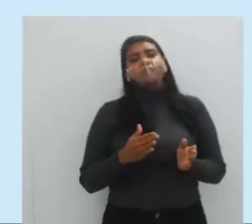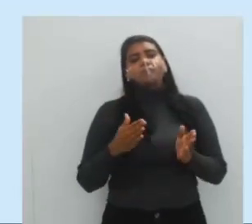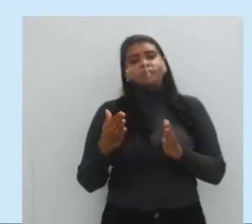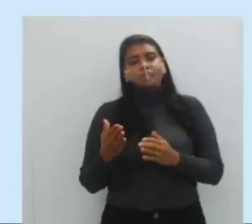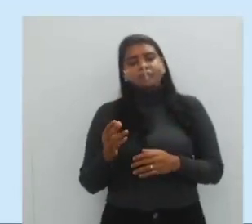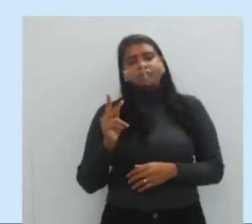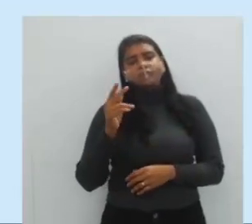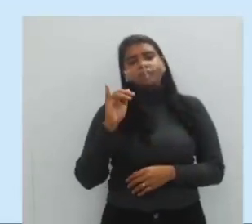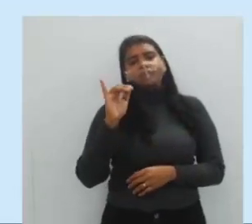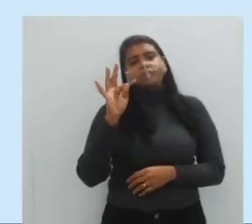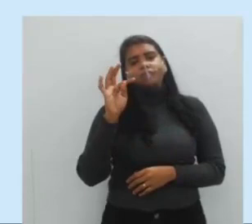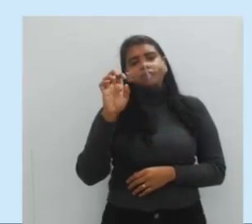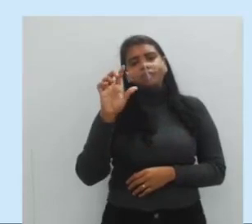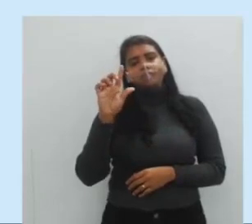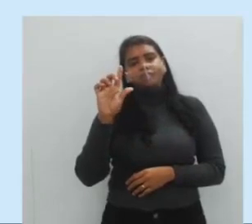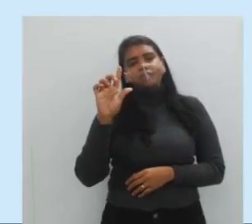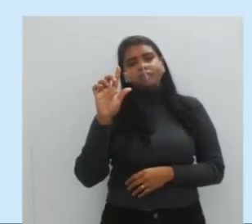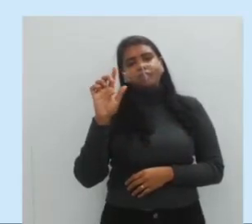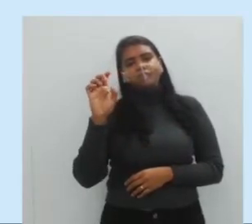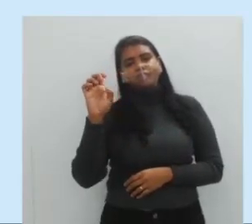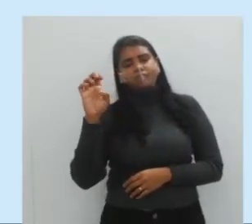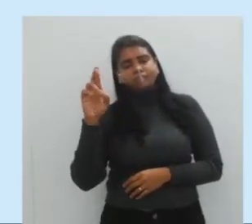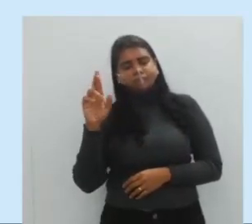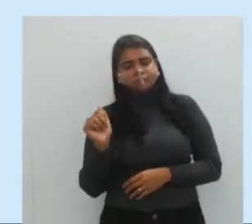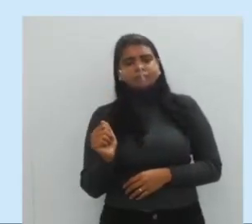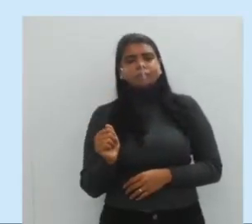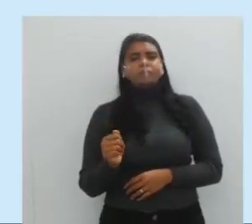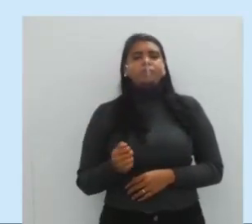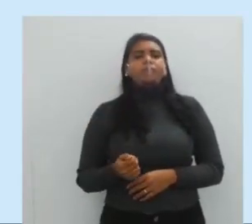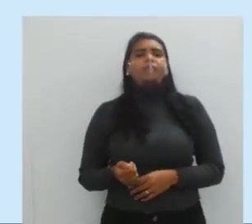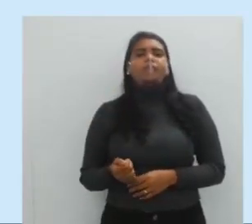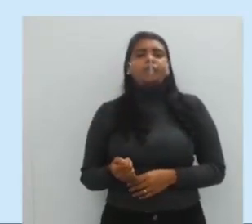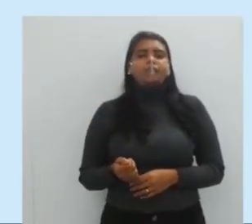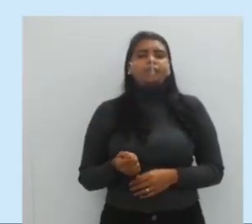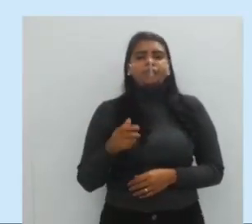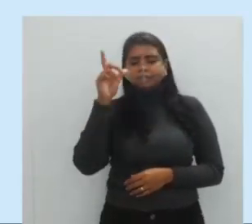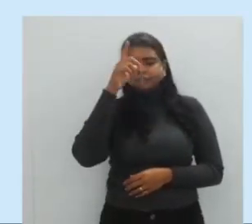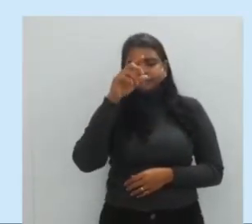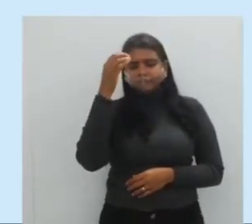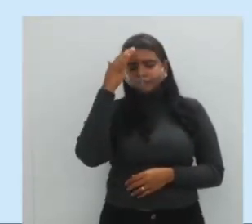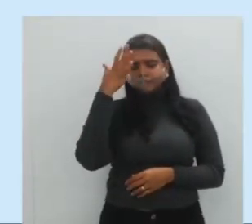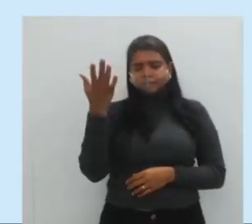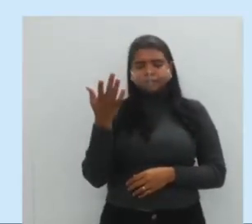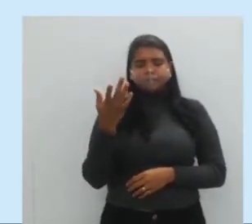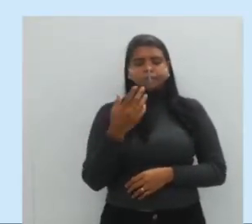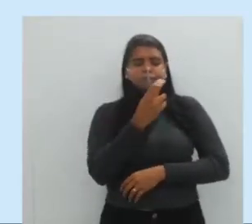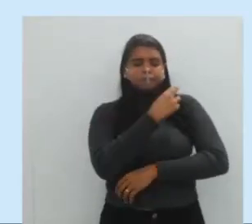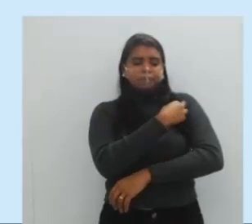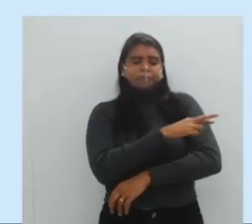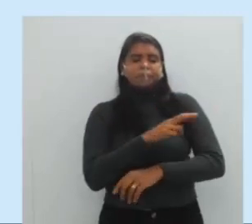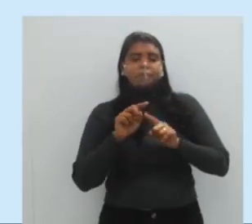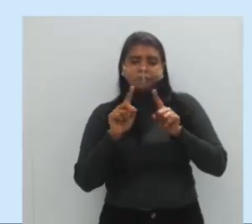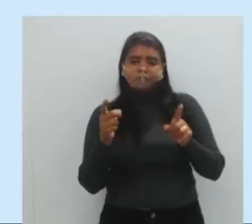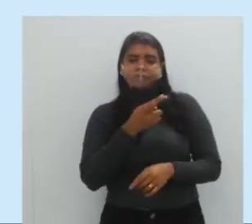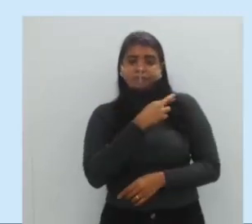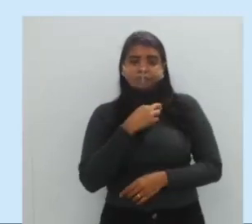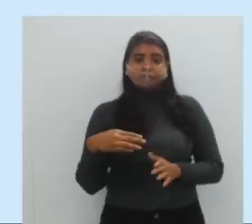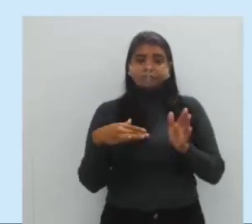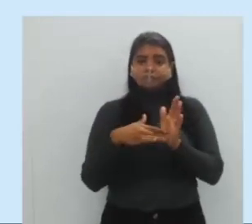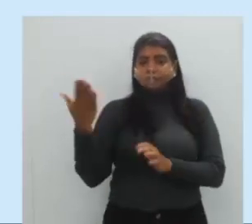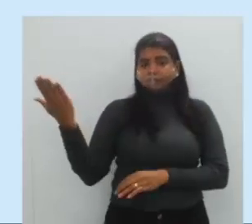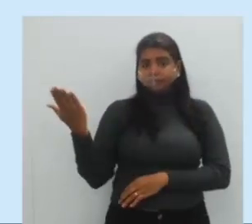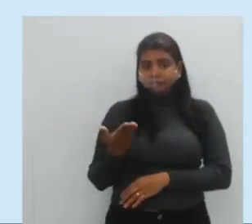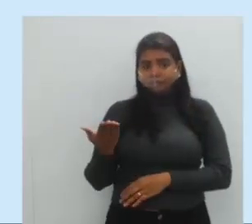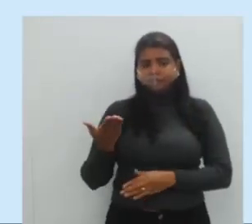Adolf Hitler colocou, certo? Na questão do seu partido, na sua ideologia. Mas veja só que